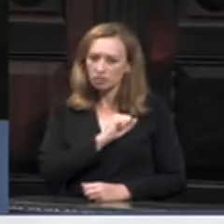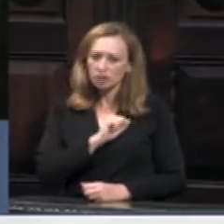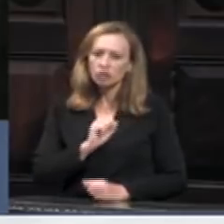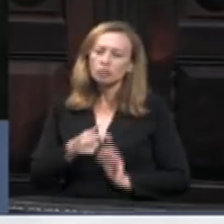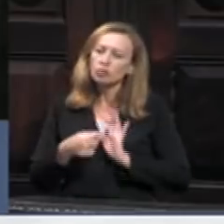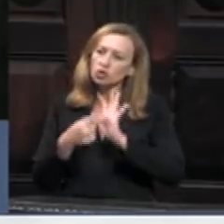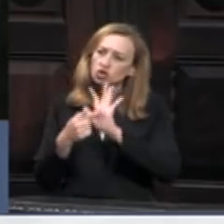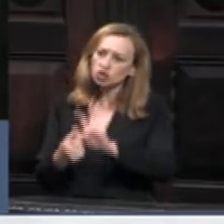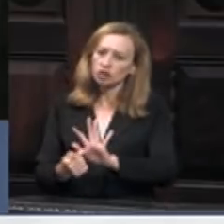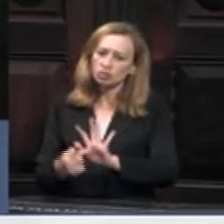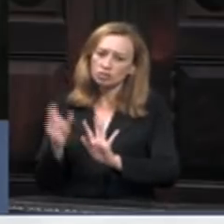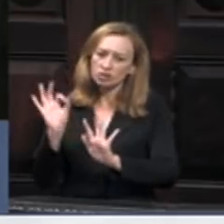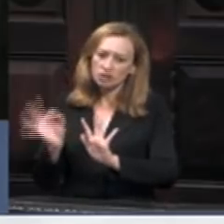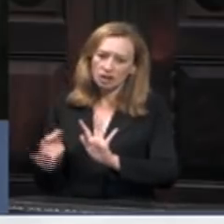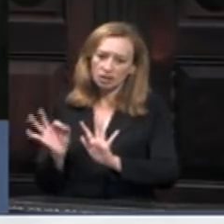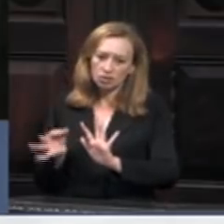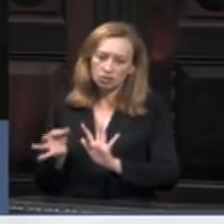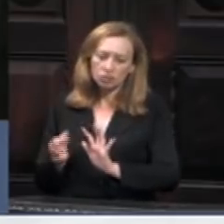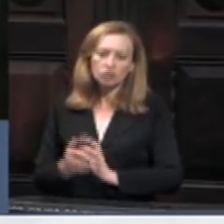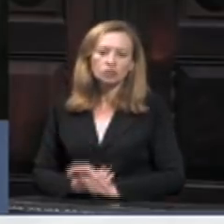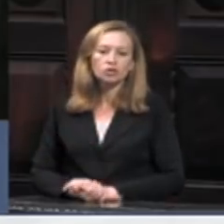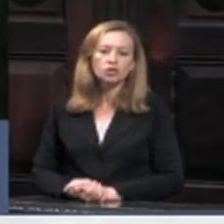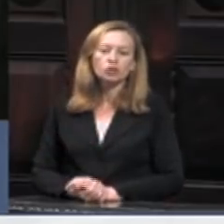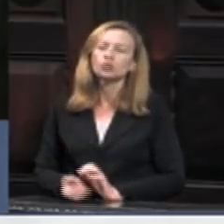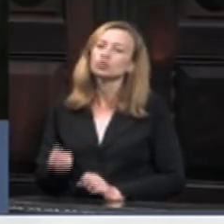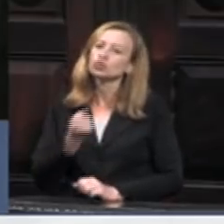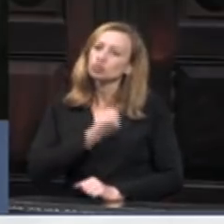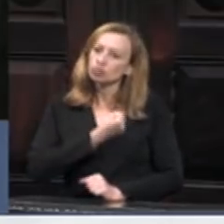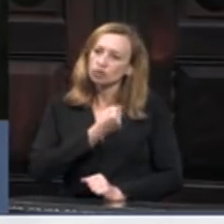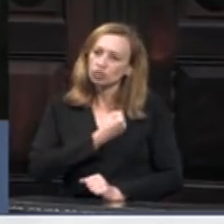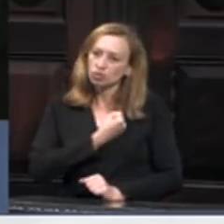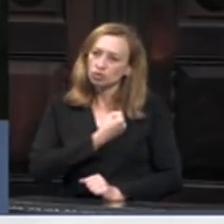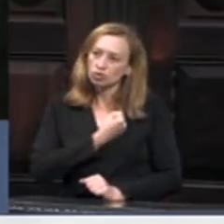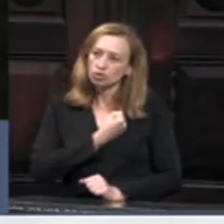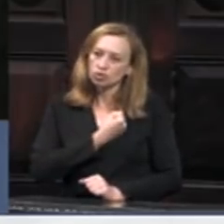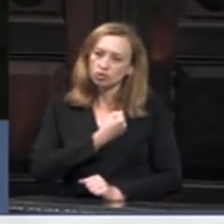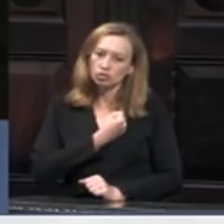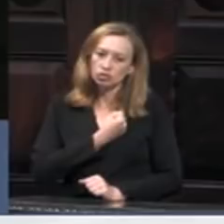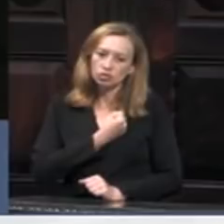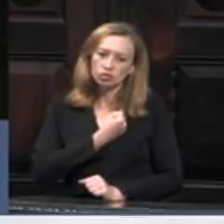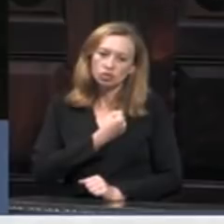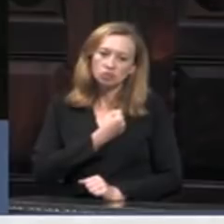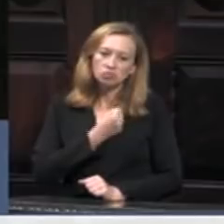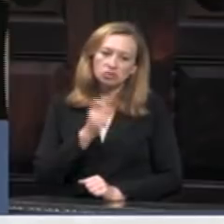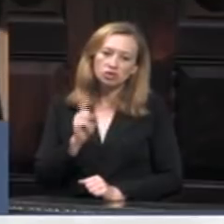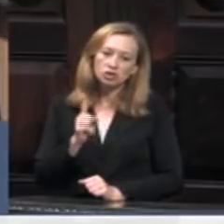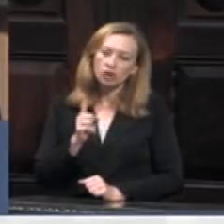demonstrando claramente que os números não são os números apresentados